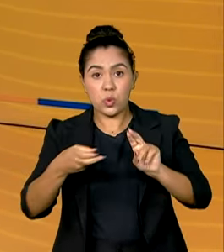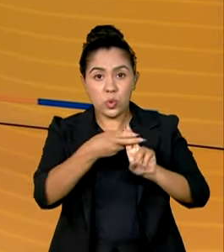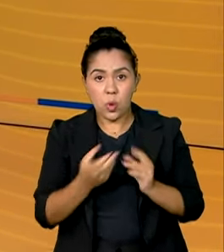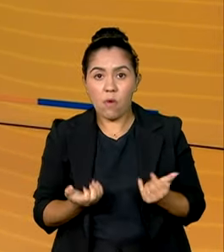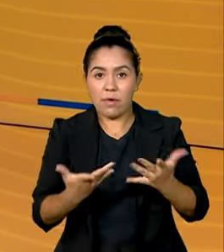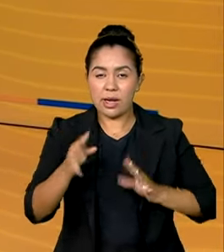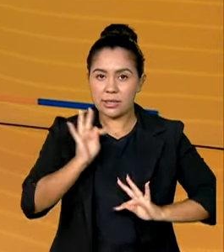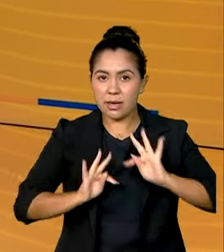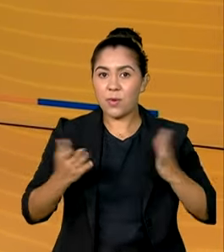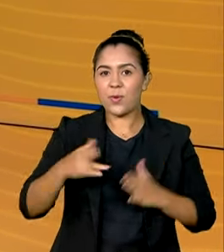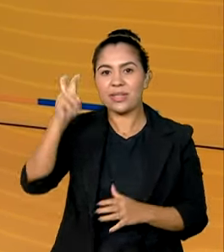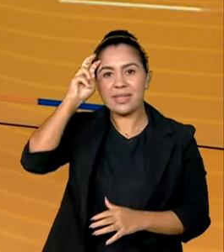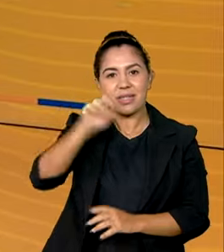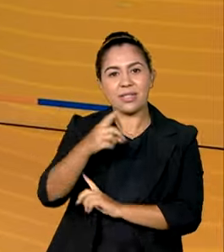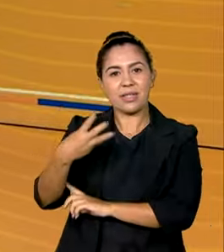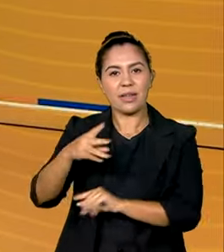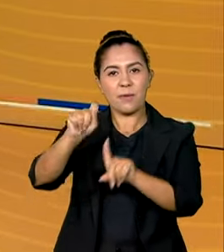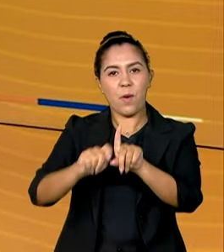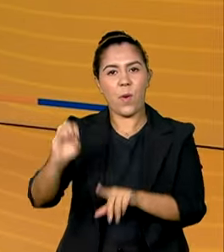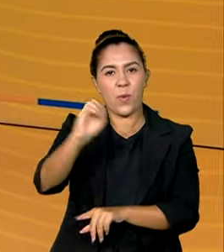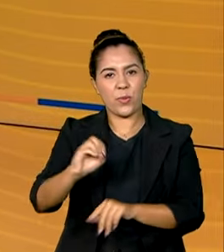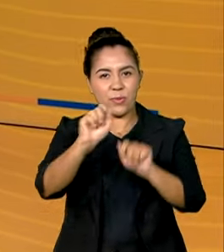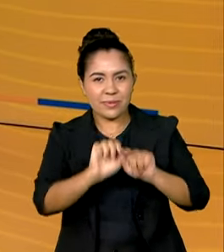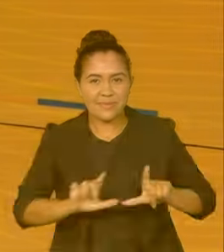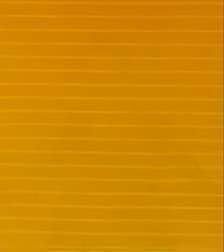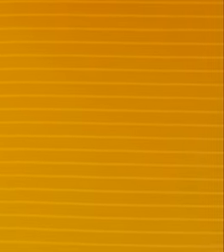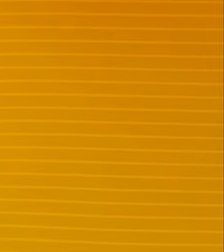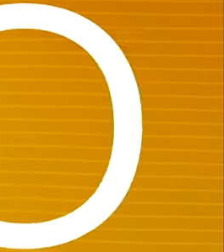3 de outubro. O Brasil em Dia começa agora.